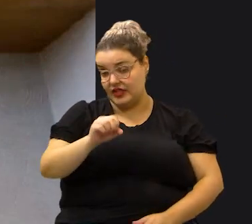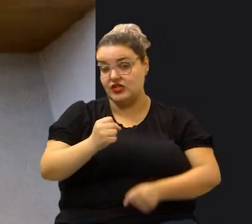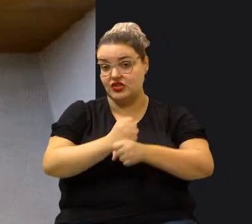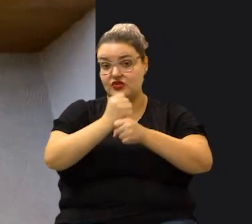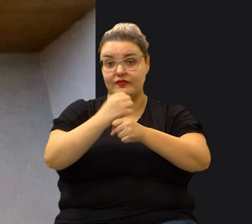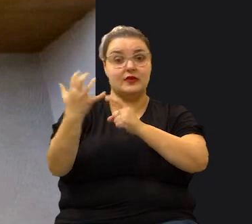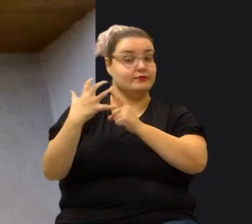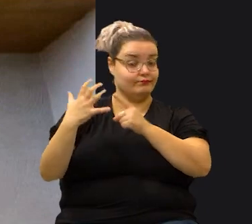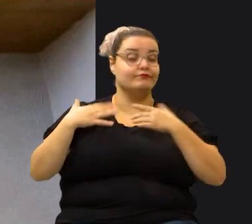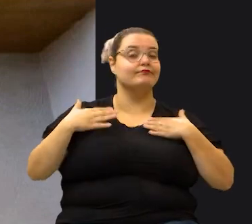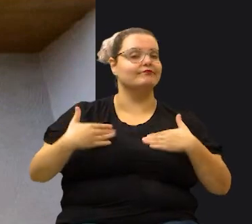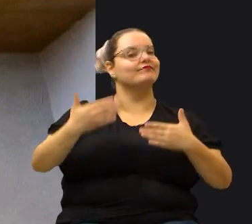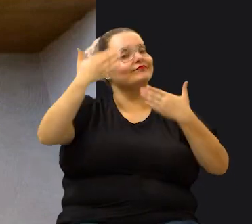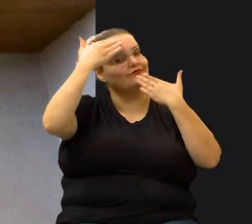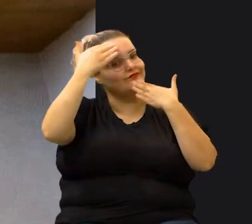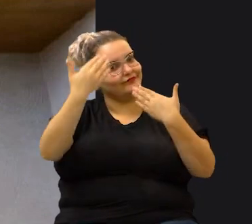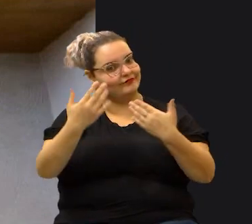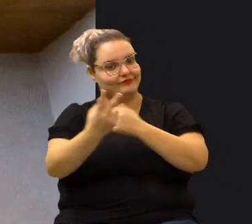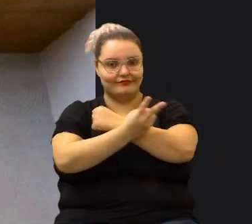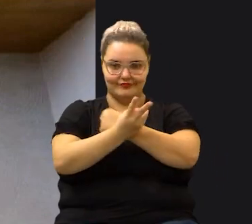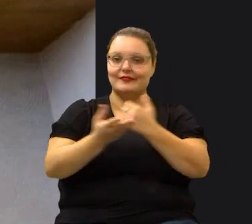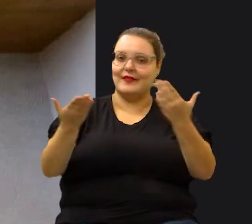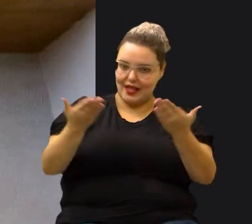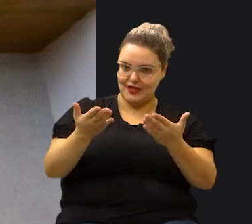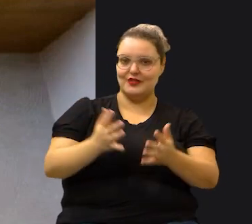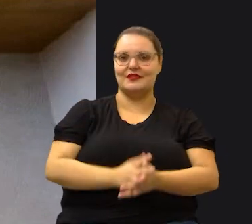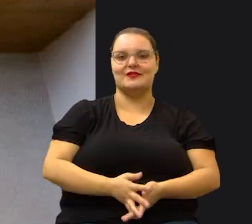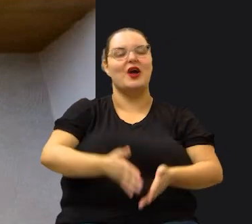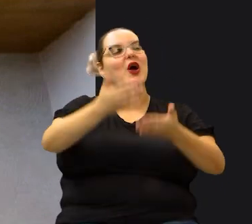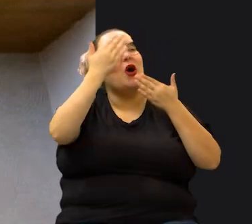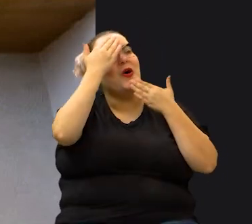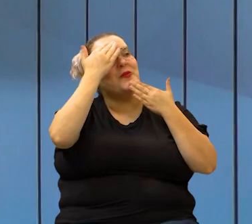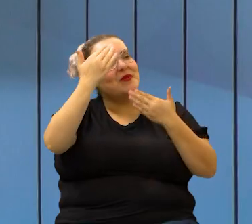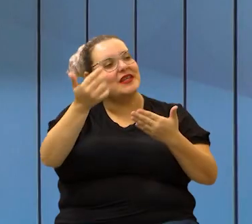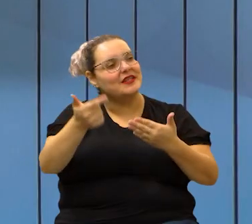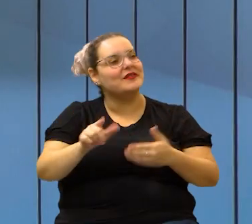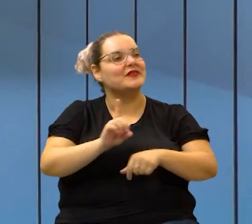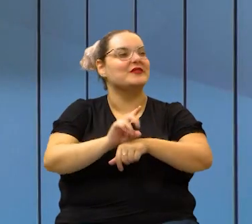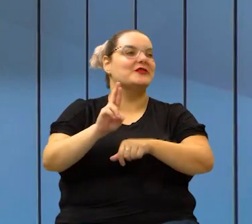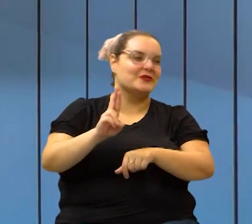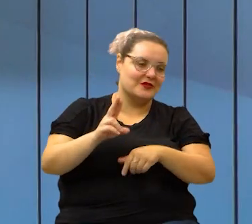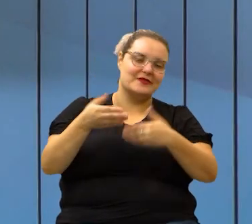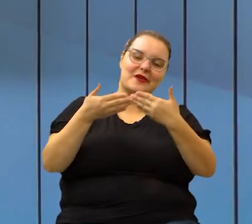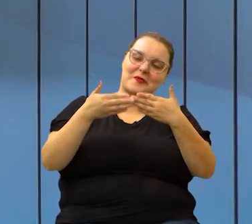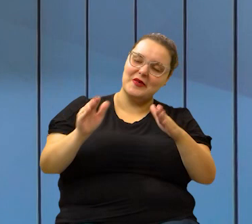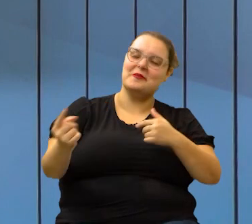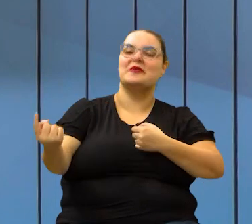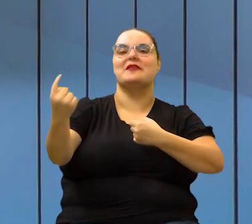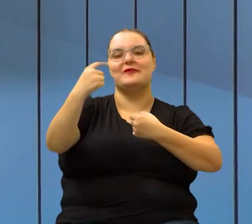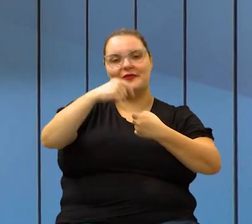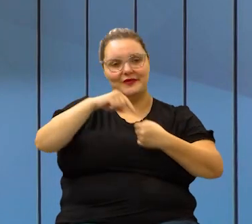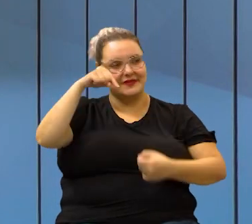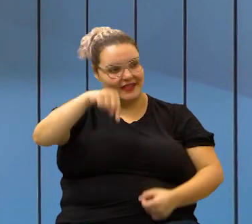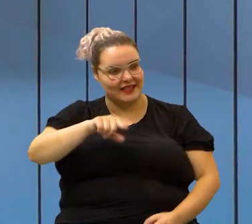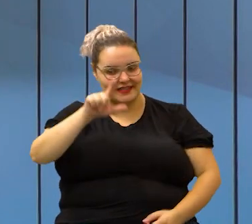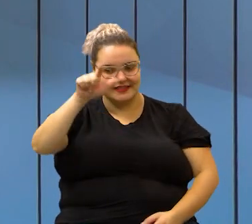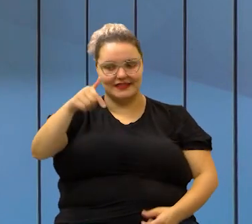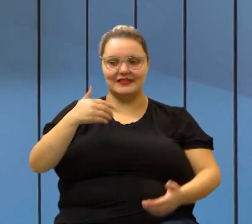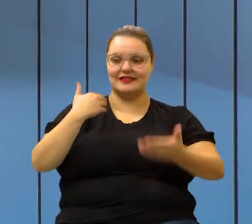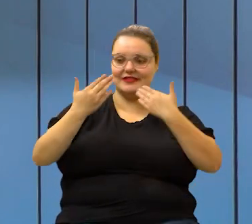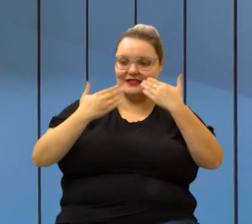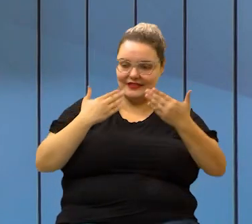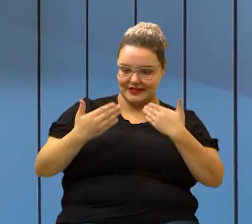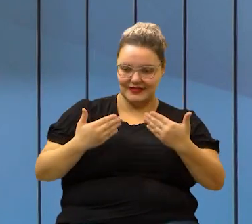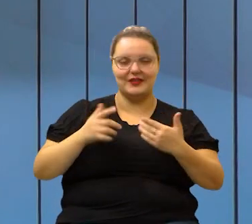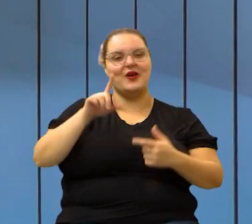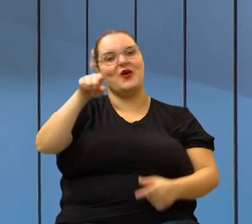refletir na nossa pele e a gente vai agradecer muito os nossos cuidados de hoje. Obrigada novamente, Dário. As portas ficam abertas para você voltar depois e